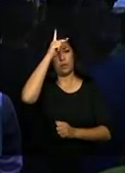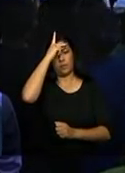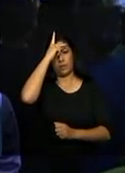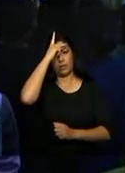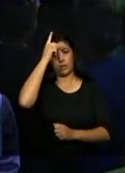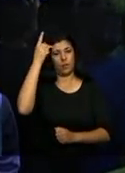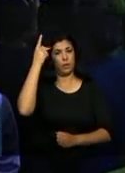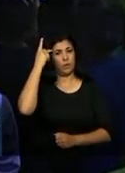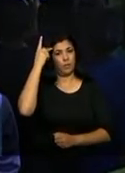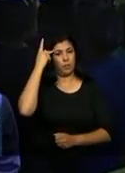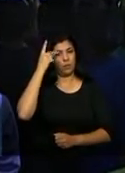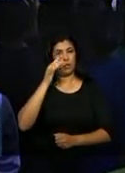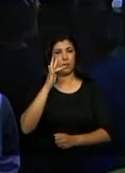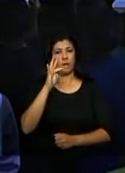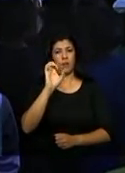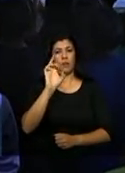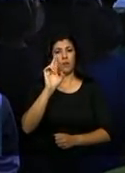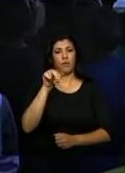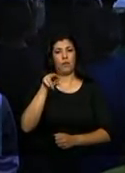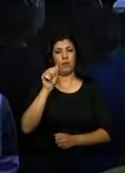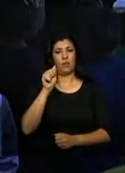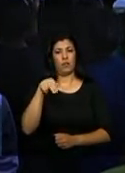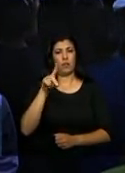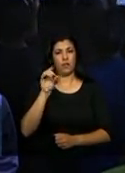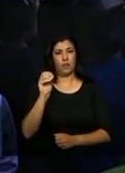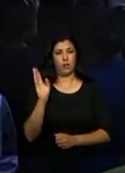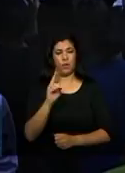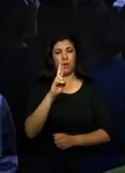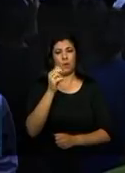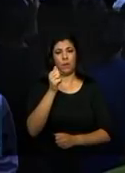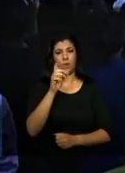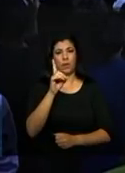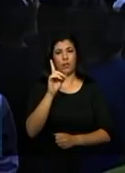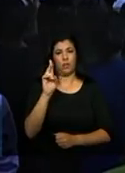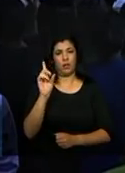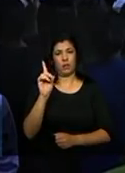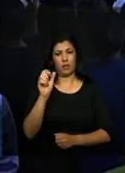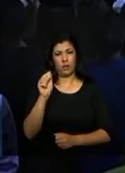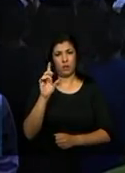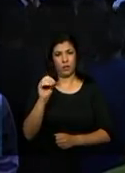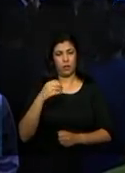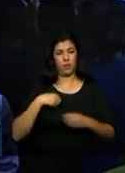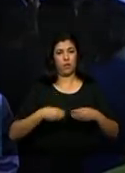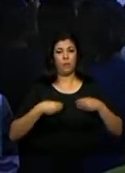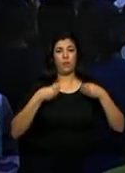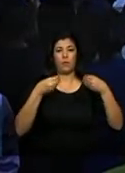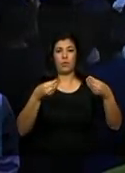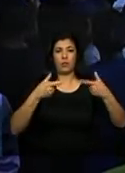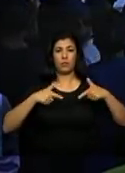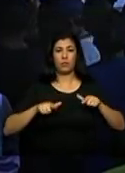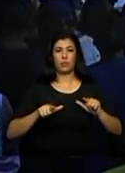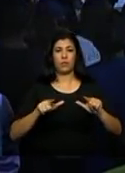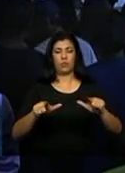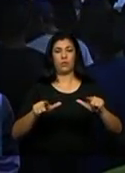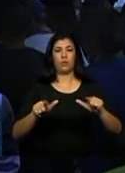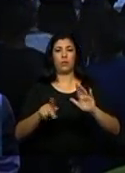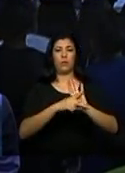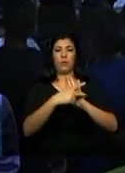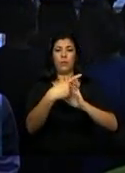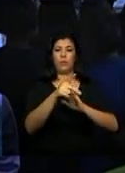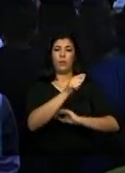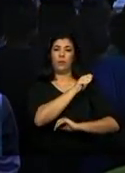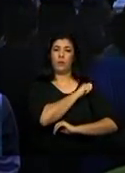Paulo, Fernando Haddad, procederão à entrega do certificado aos alunos